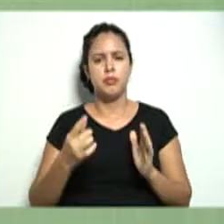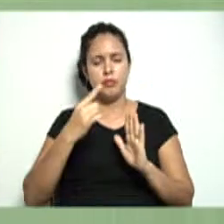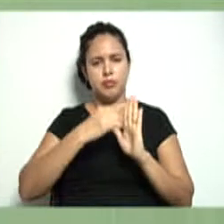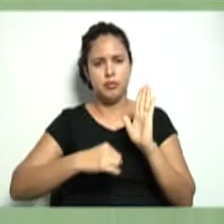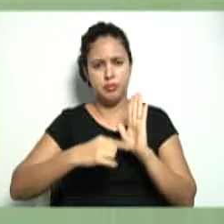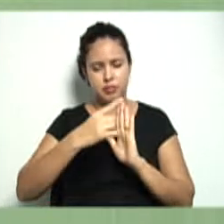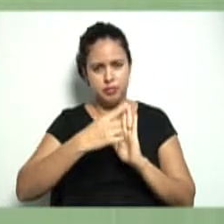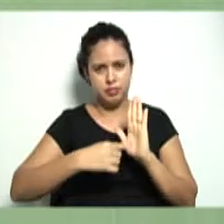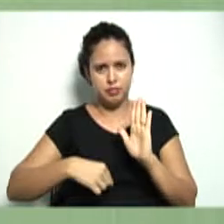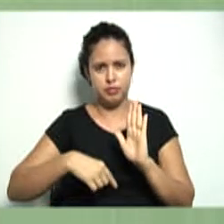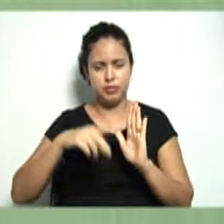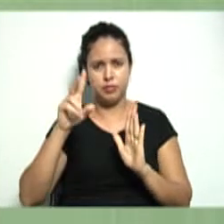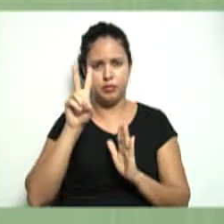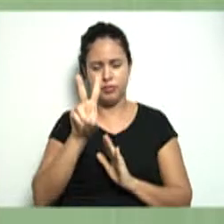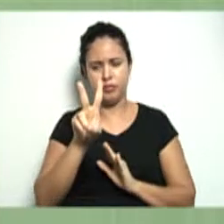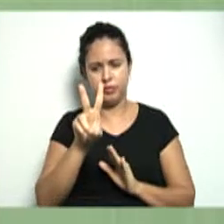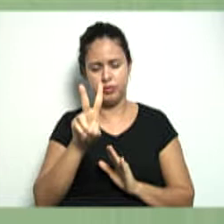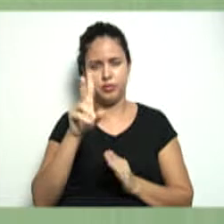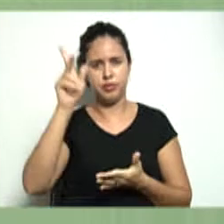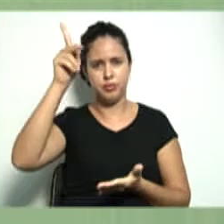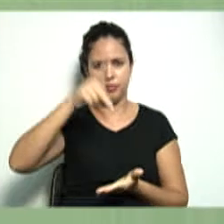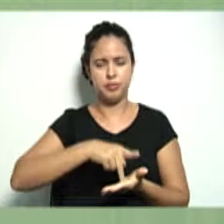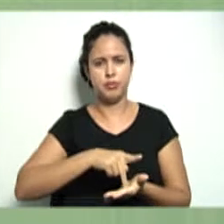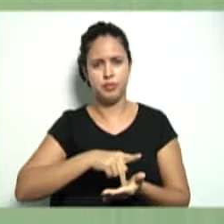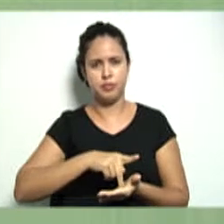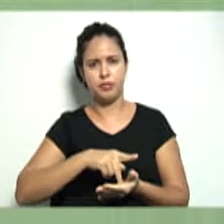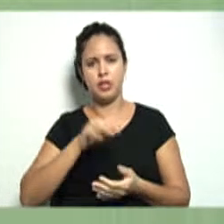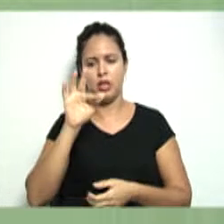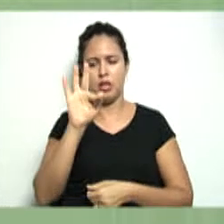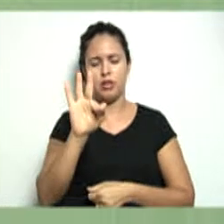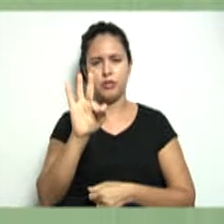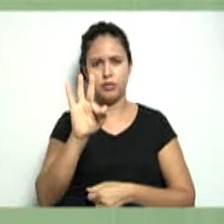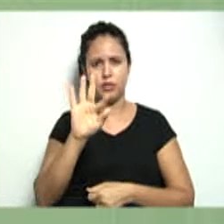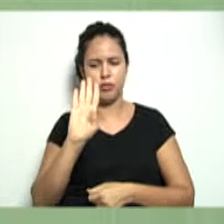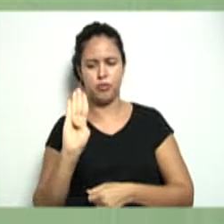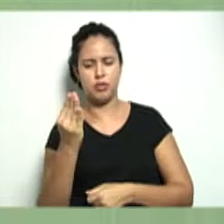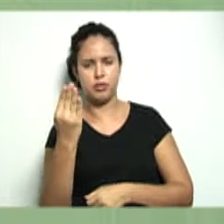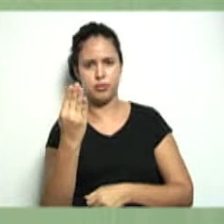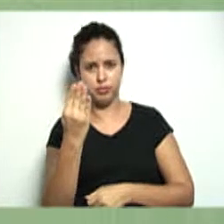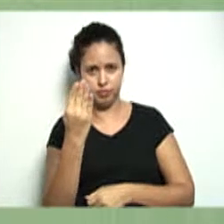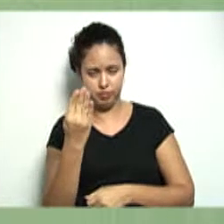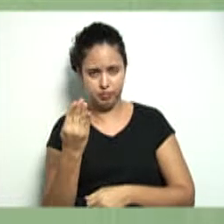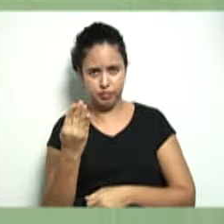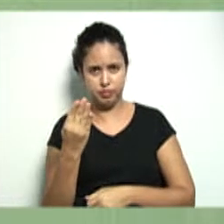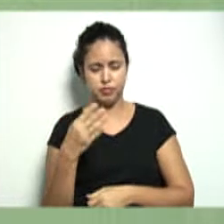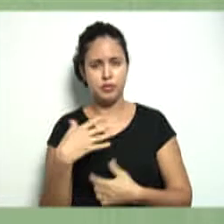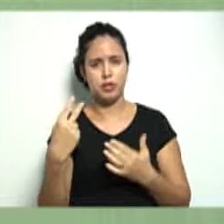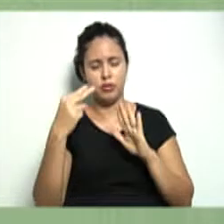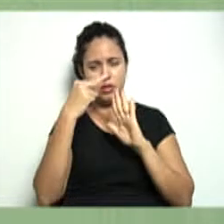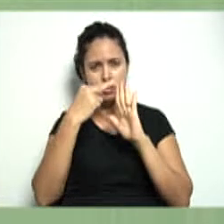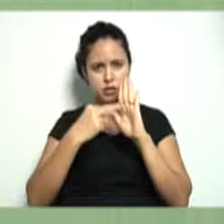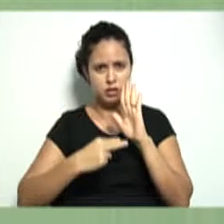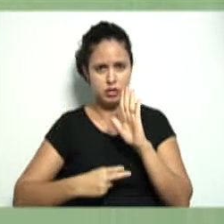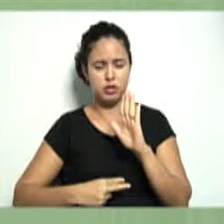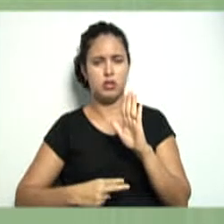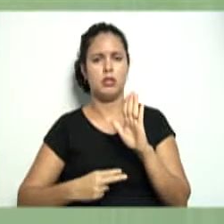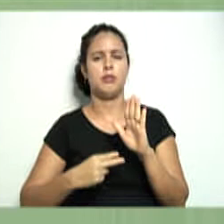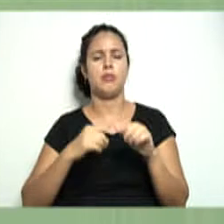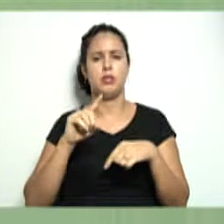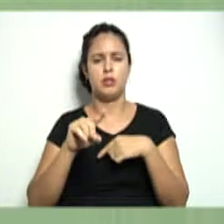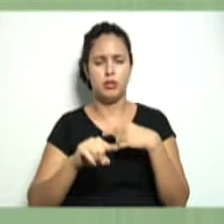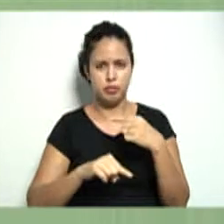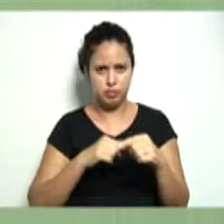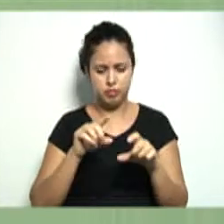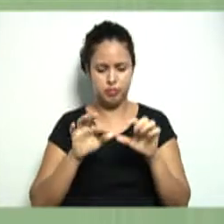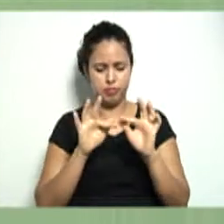Marque V para as verdadeiras e F para as falsas. Então, você vai ler a questão, você vai